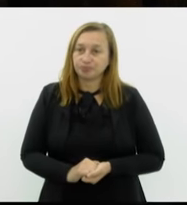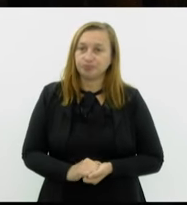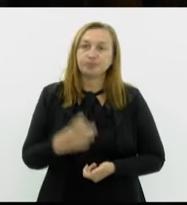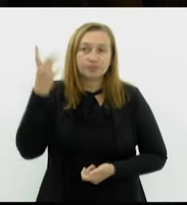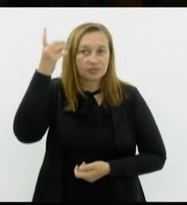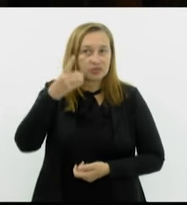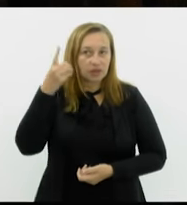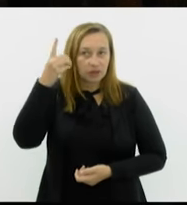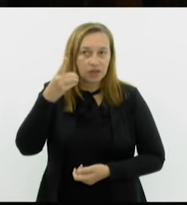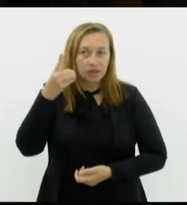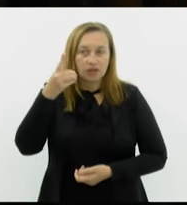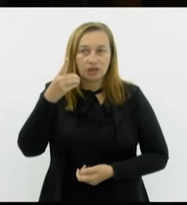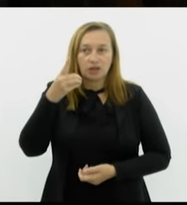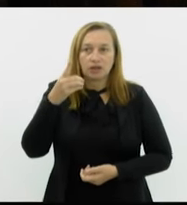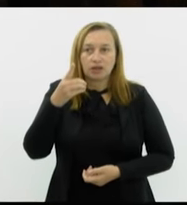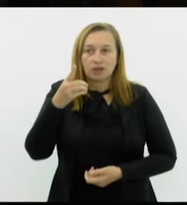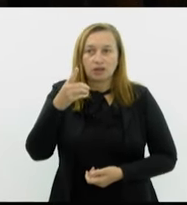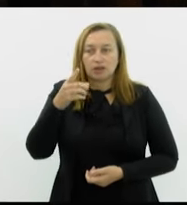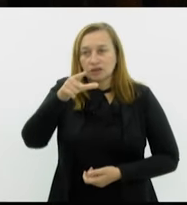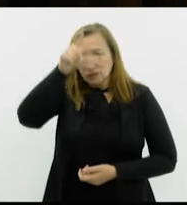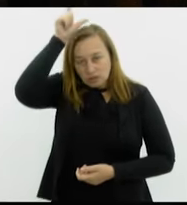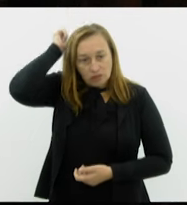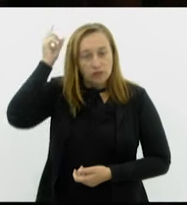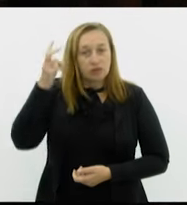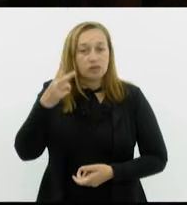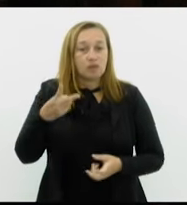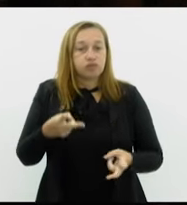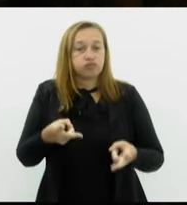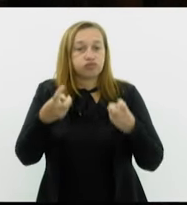deputado Luiz Paulo, que me chama a atenção,